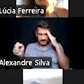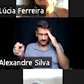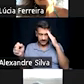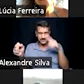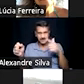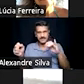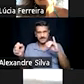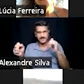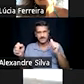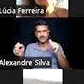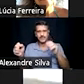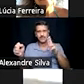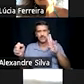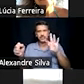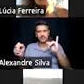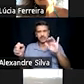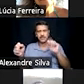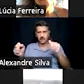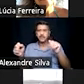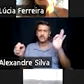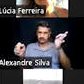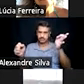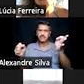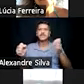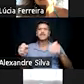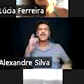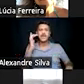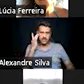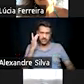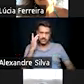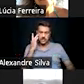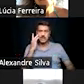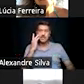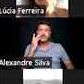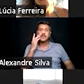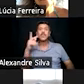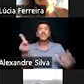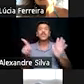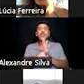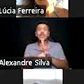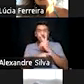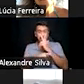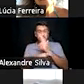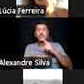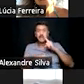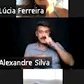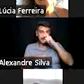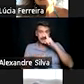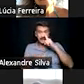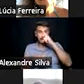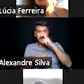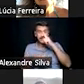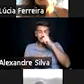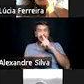da história, né? Eu acho que sim, e é uma coisa, me parece, muito grave, porque ela